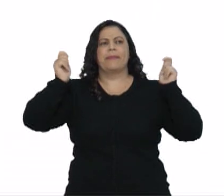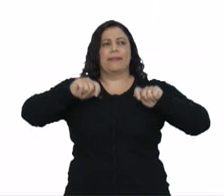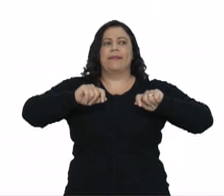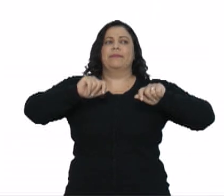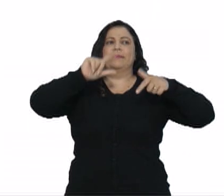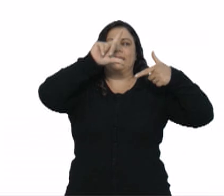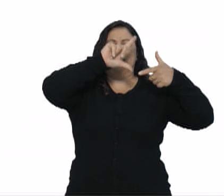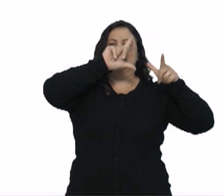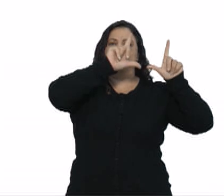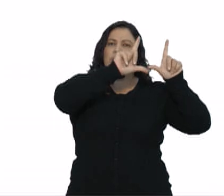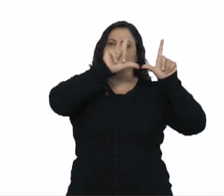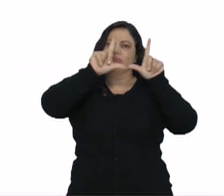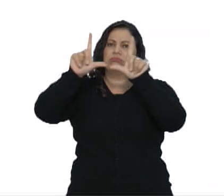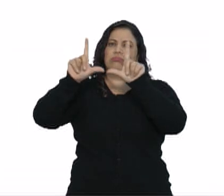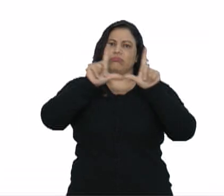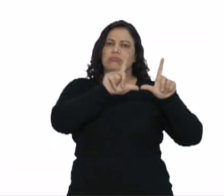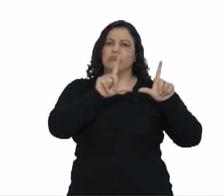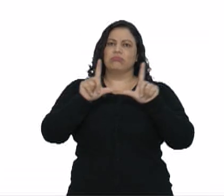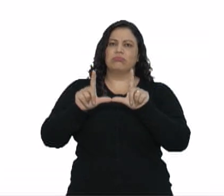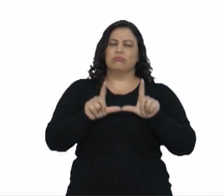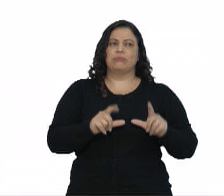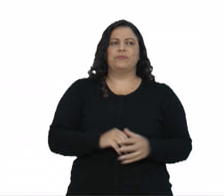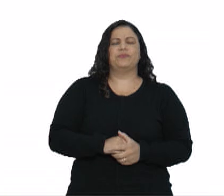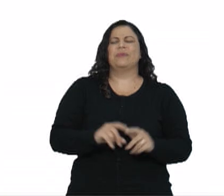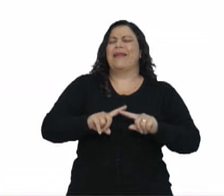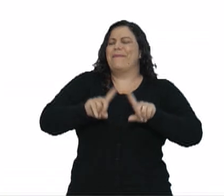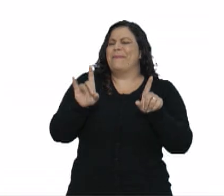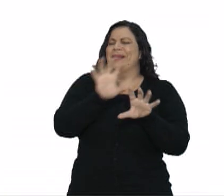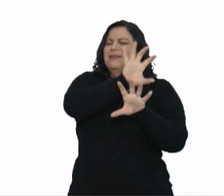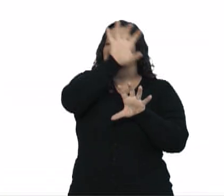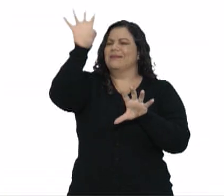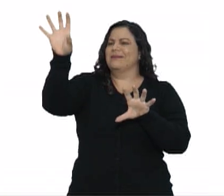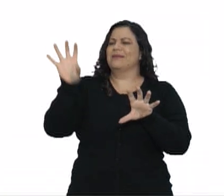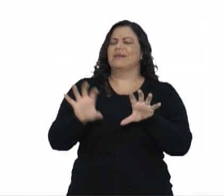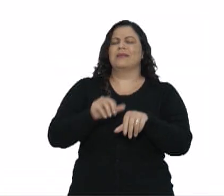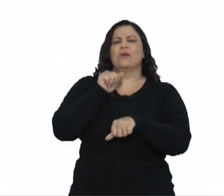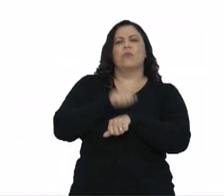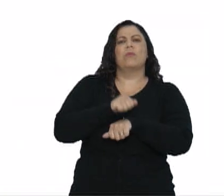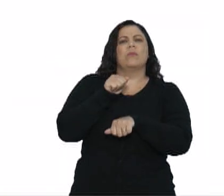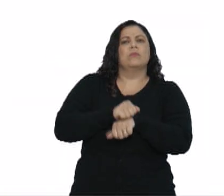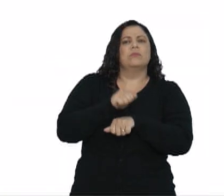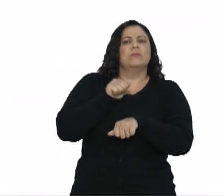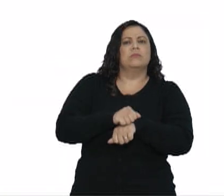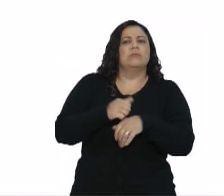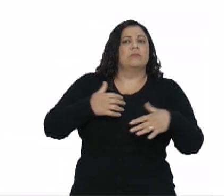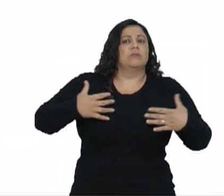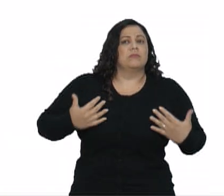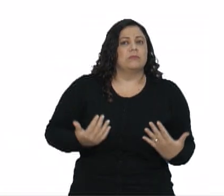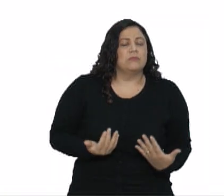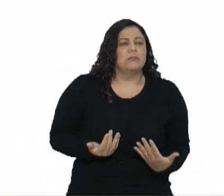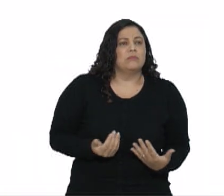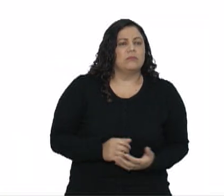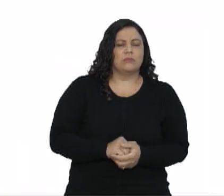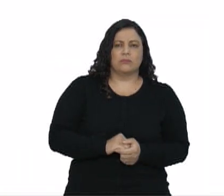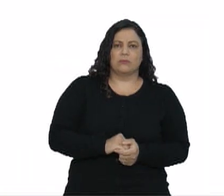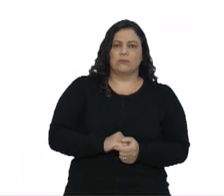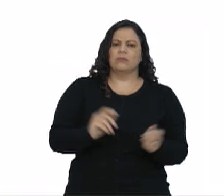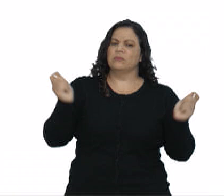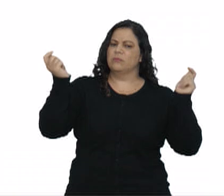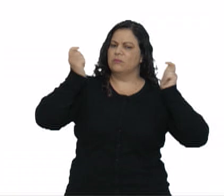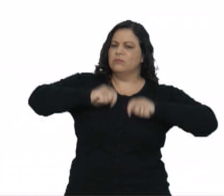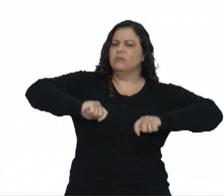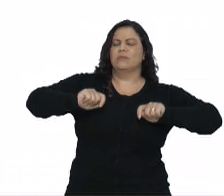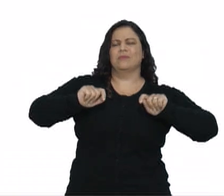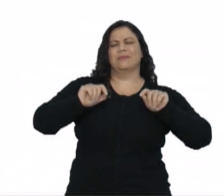dos azulejos. Nas regiões pobres, como é que era o barroco nas regiões pobres? As ordens religiosas puderam fazer